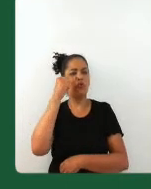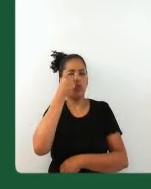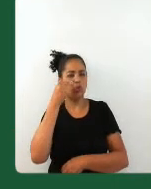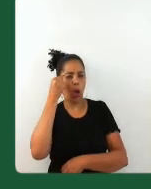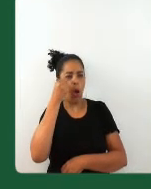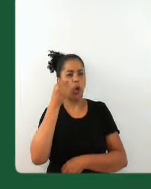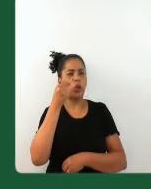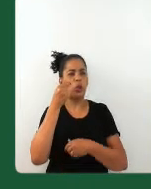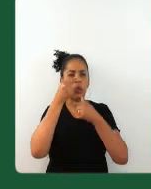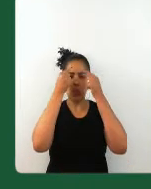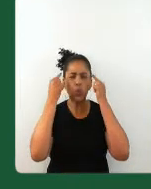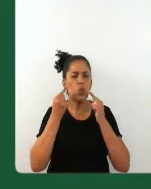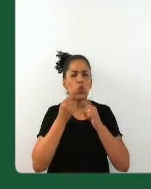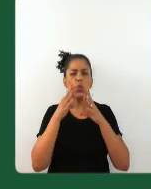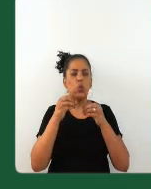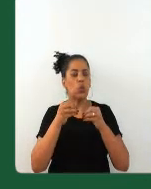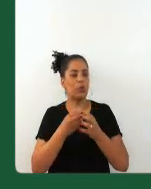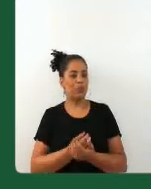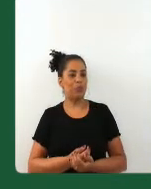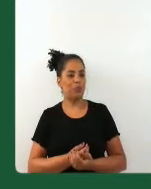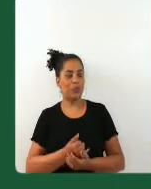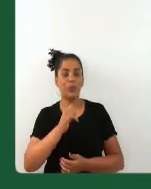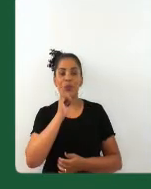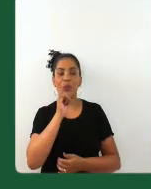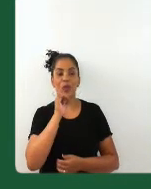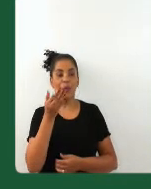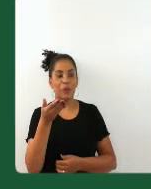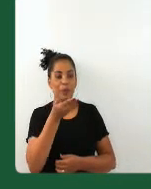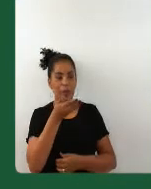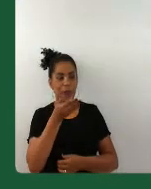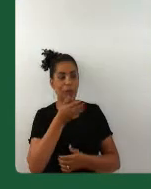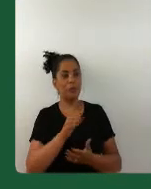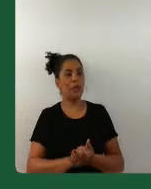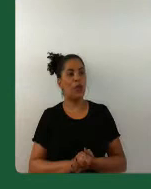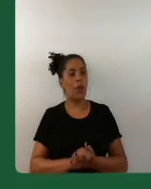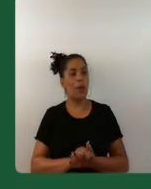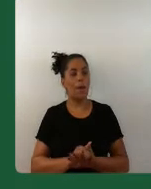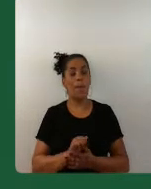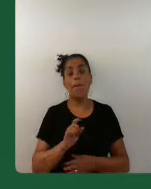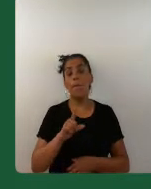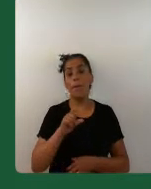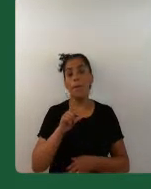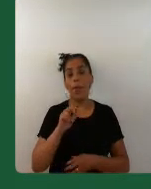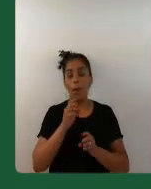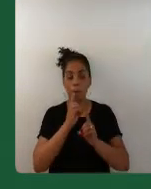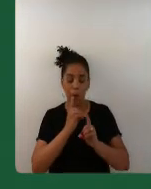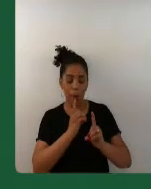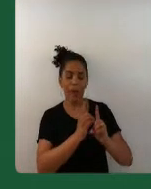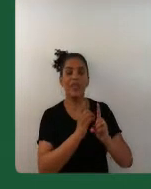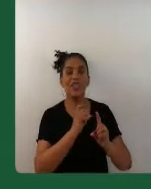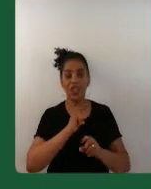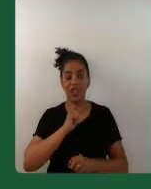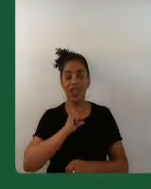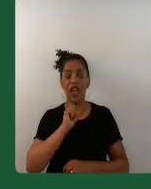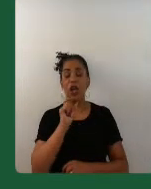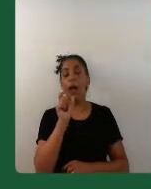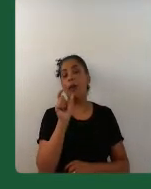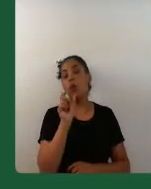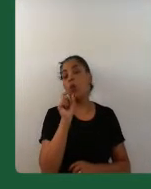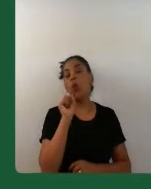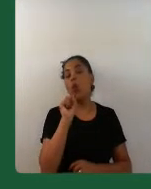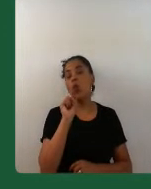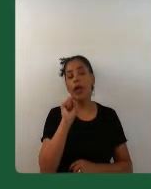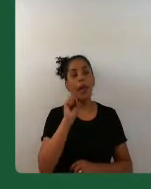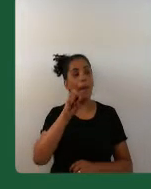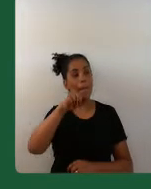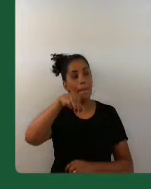tudo. Aqui podemos ver um paciente com microtia. O que é microtia? Microtia é uma deformidade congênita